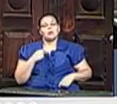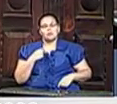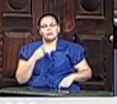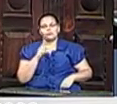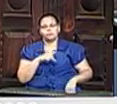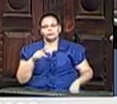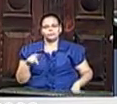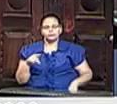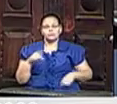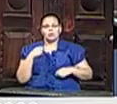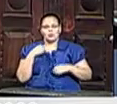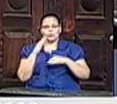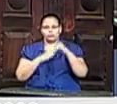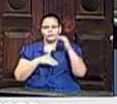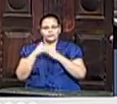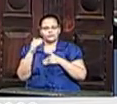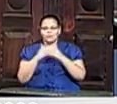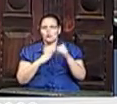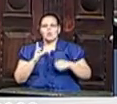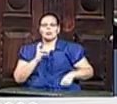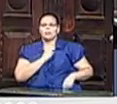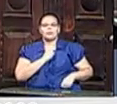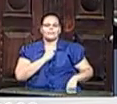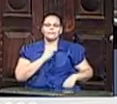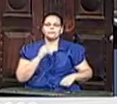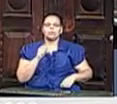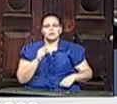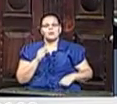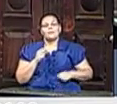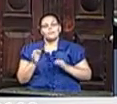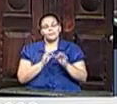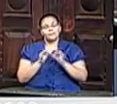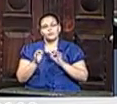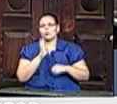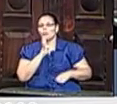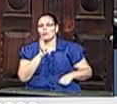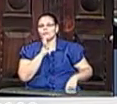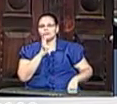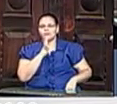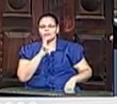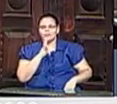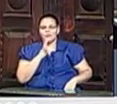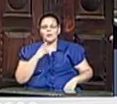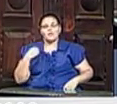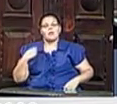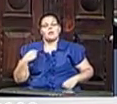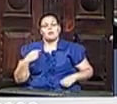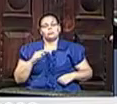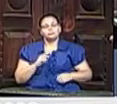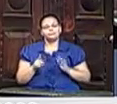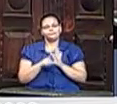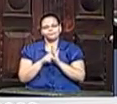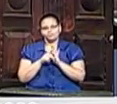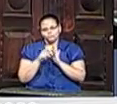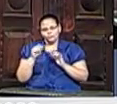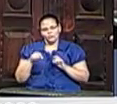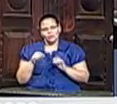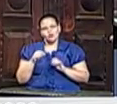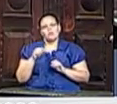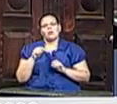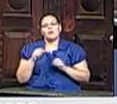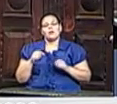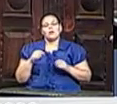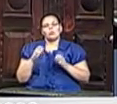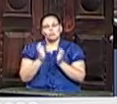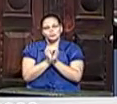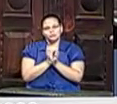professor, é a minha profissão, que eu adoro, que eu amo, me preparei para exercê-la, e membro da Comissão de Educação desta Casa, quero aqui